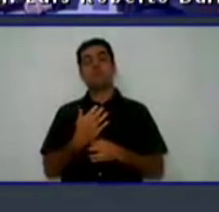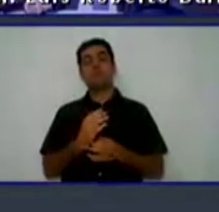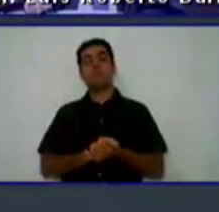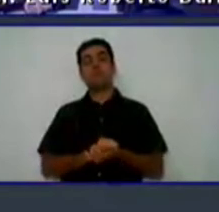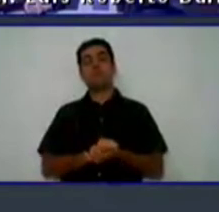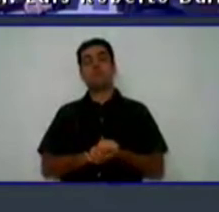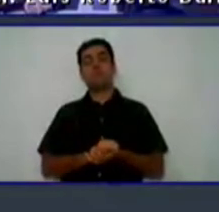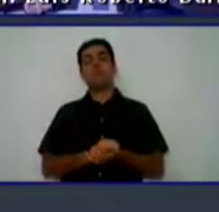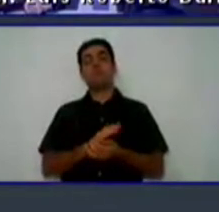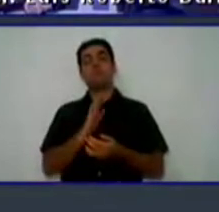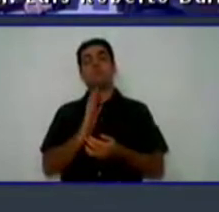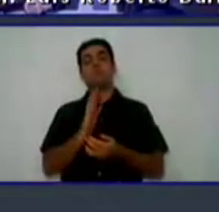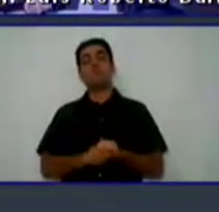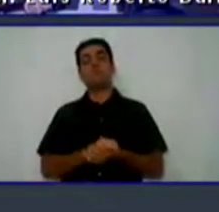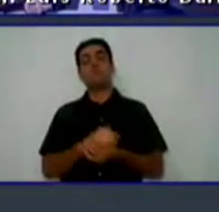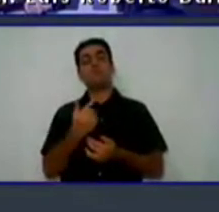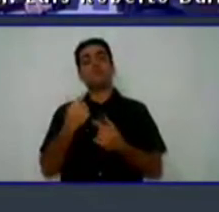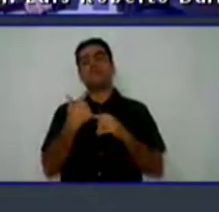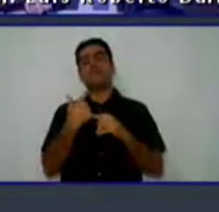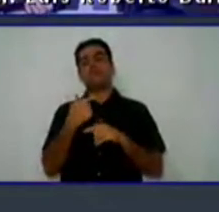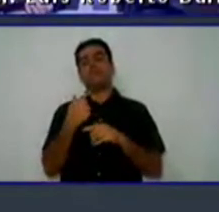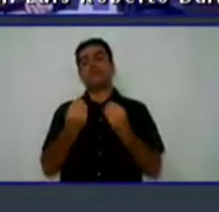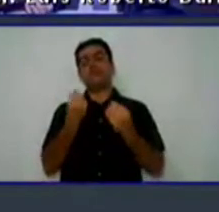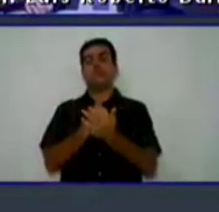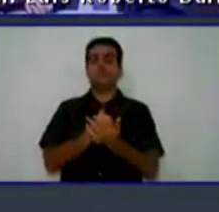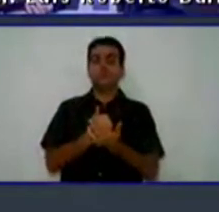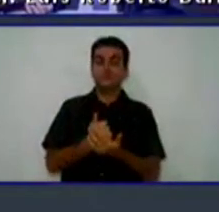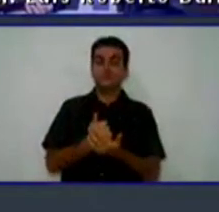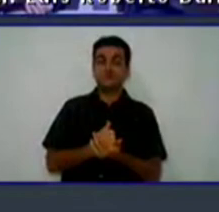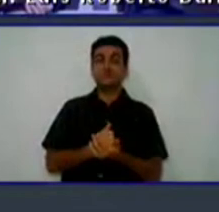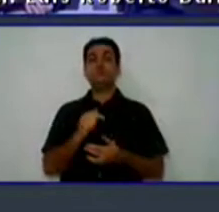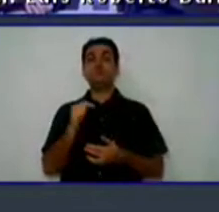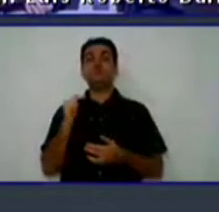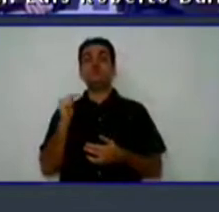que não tinha como controlar, e